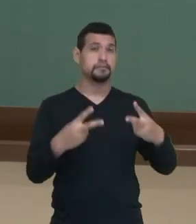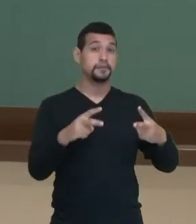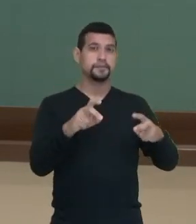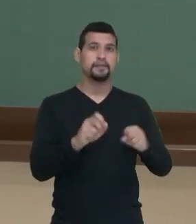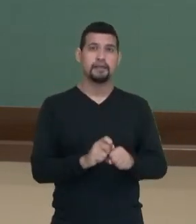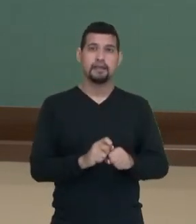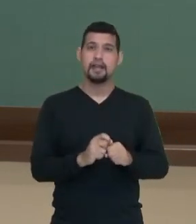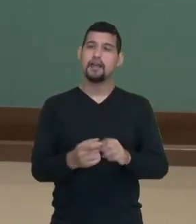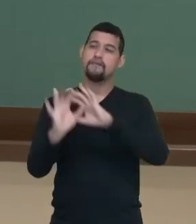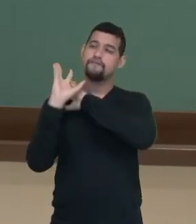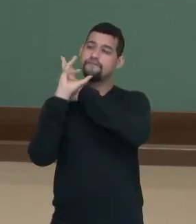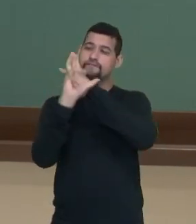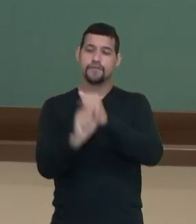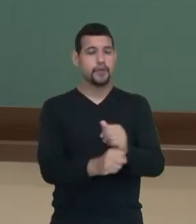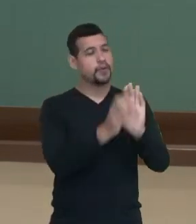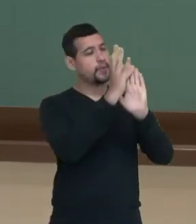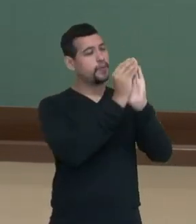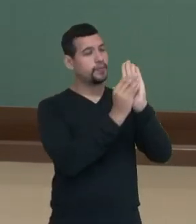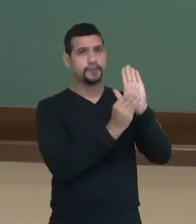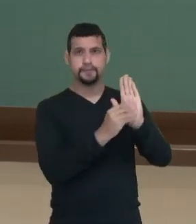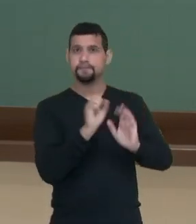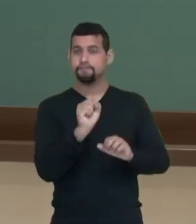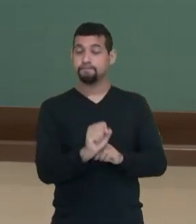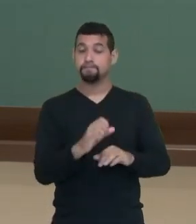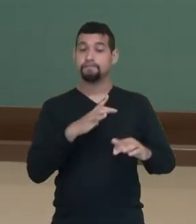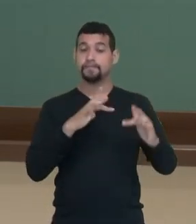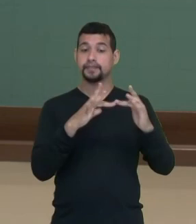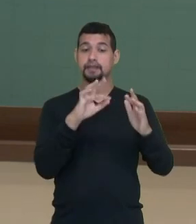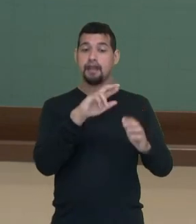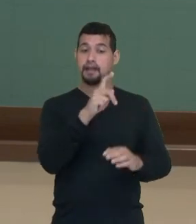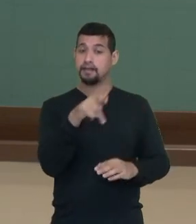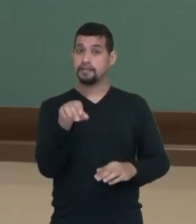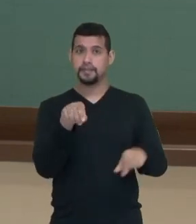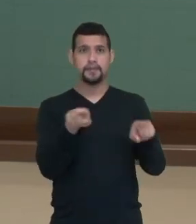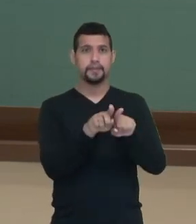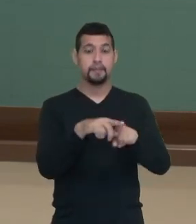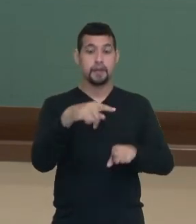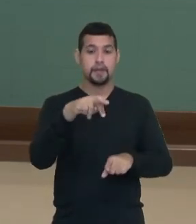sobre a retomada de conteúdos envolvendo razão e